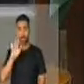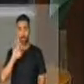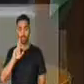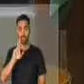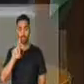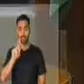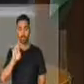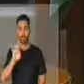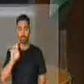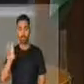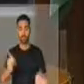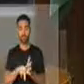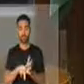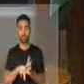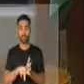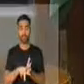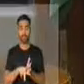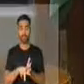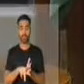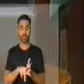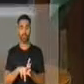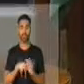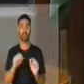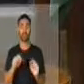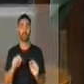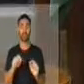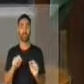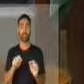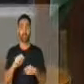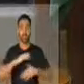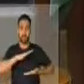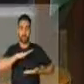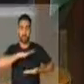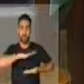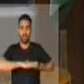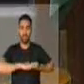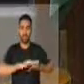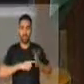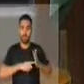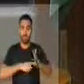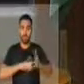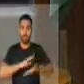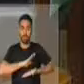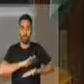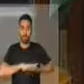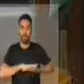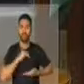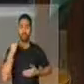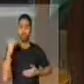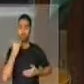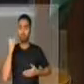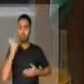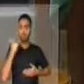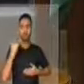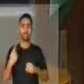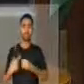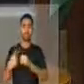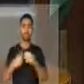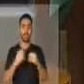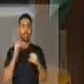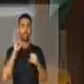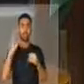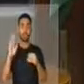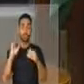de disponibilidade de mamógrafos. E isto é fundamental nos rincões, sobretudo, da minha